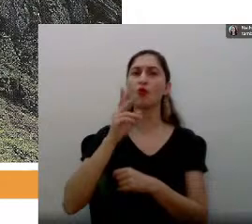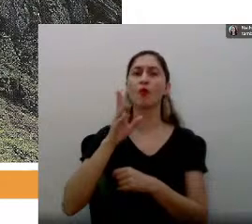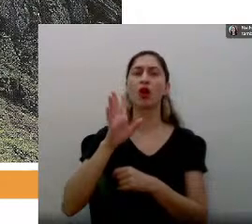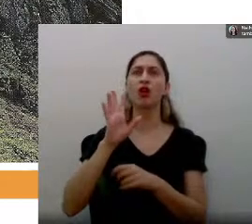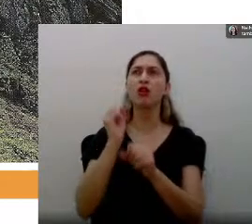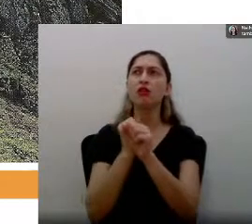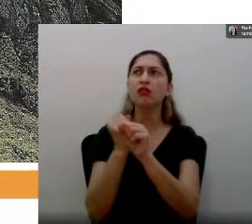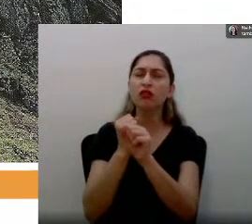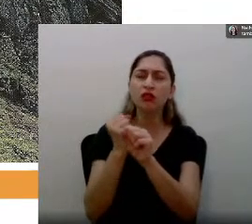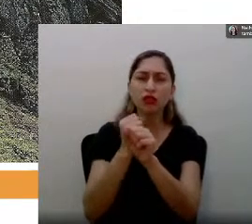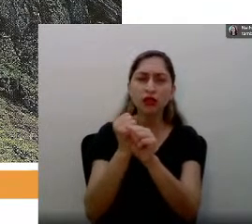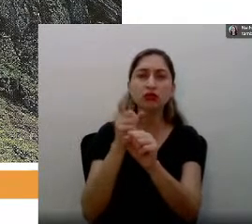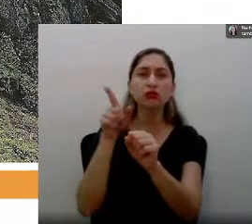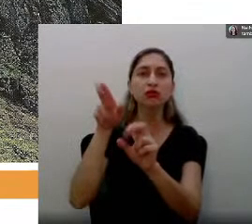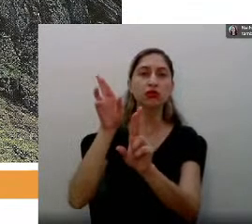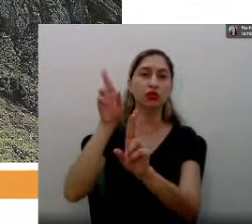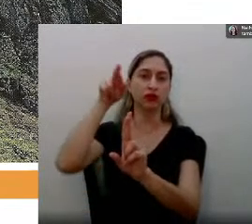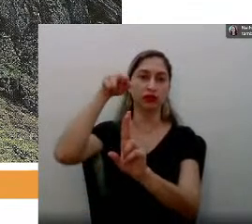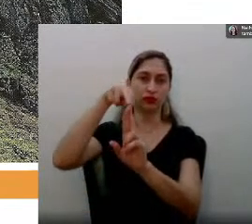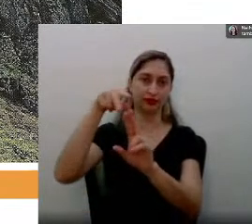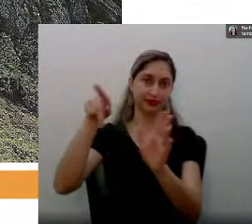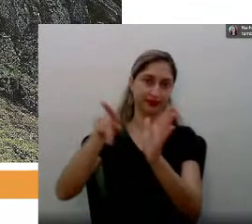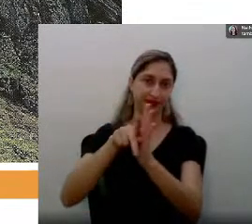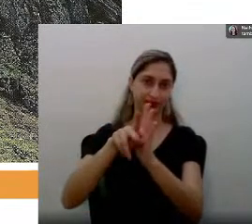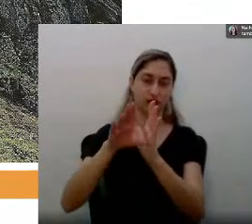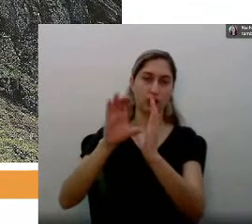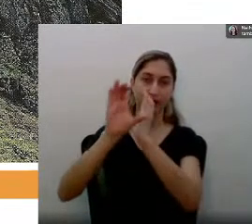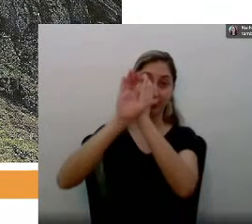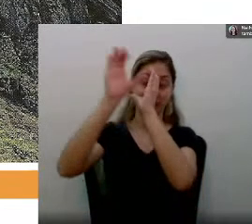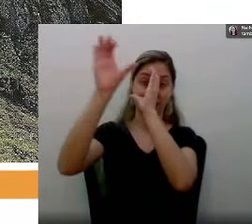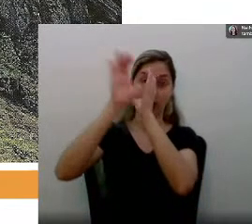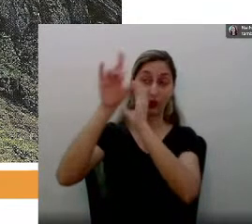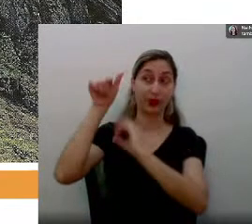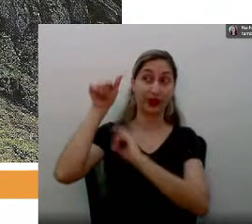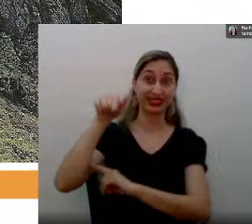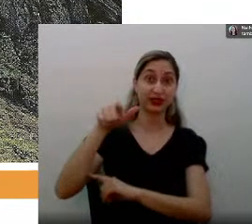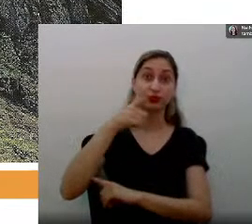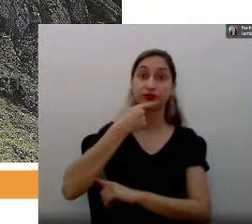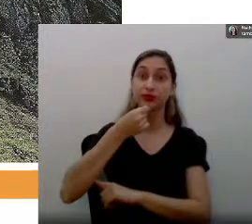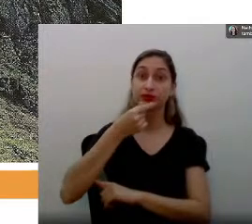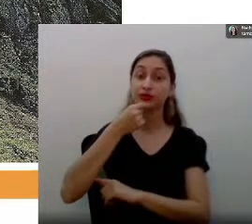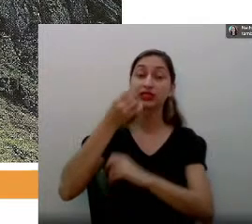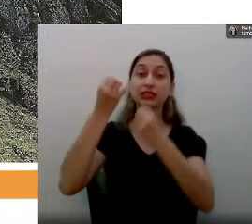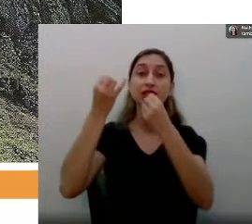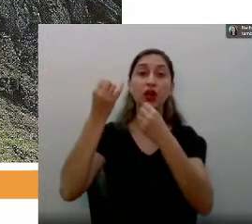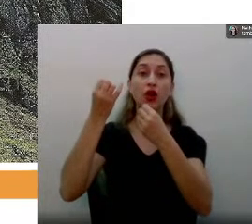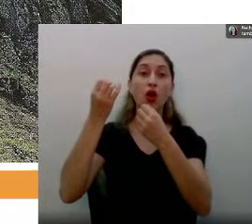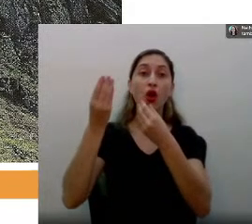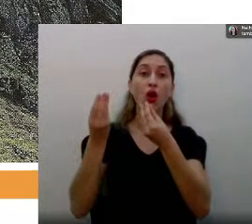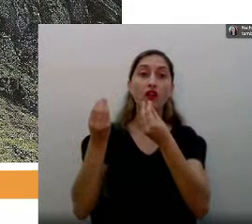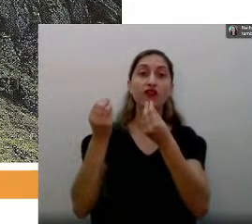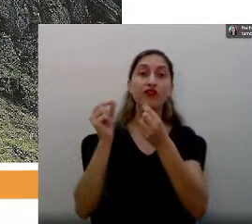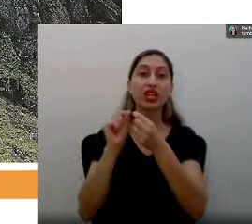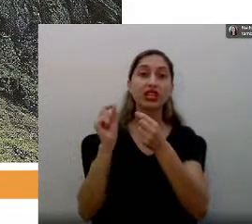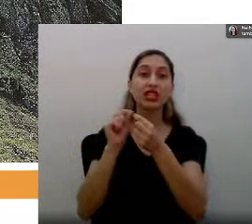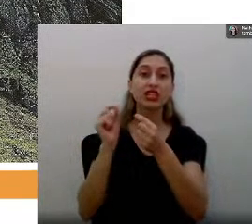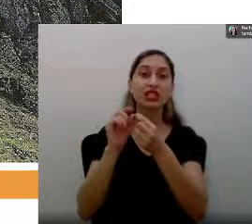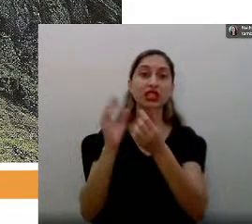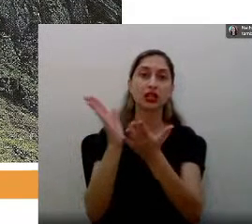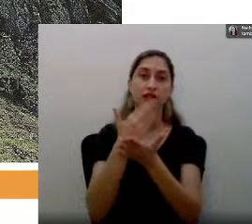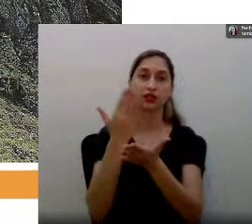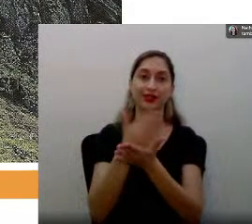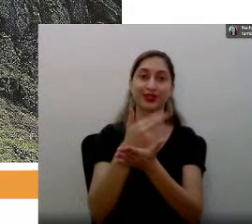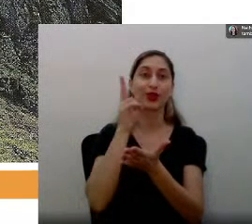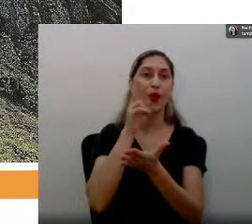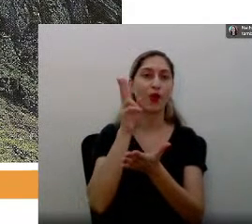né ele fez um copilado não é da história do próprio Observatório né então vocês vão lá e dá uma lida nele aqui em baixo